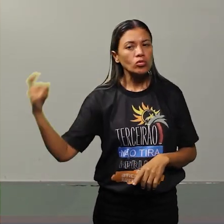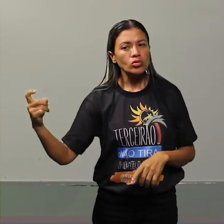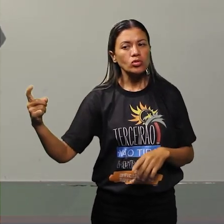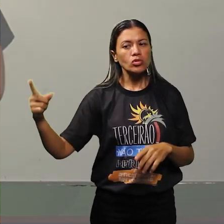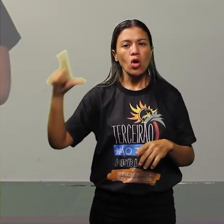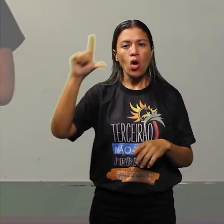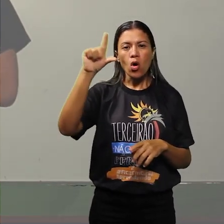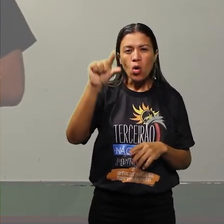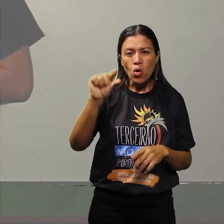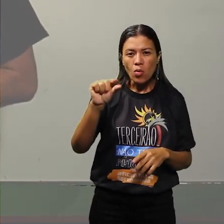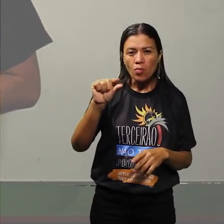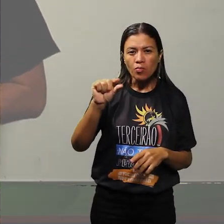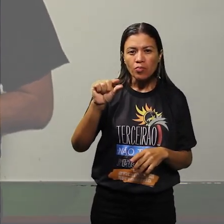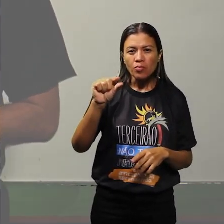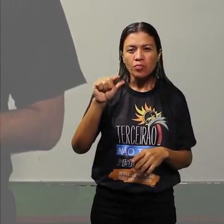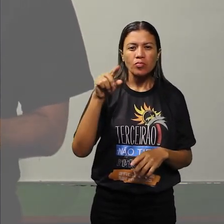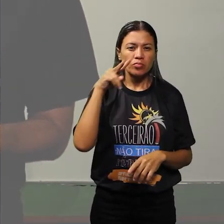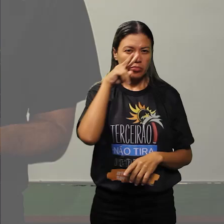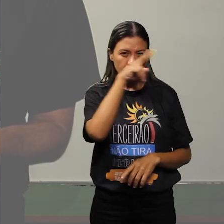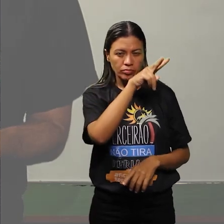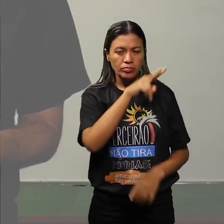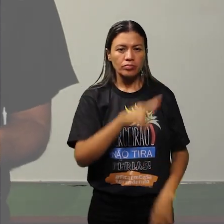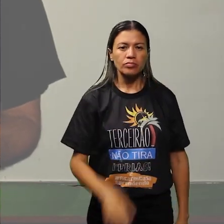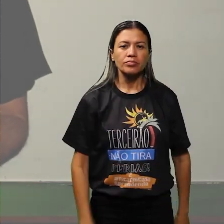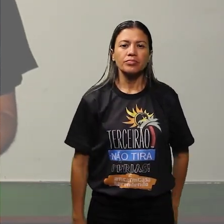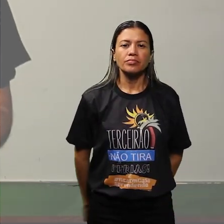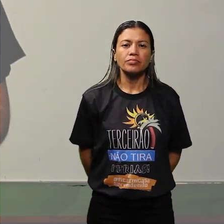menor intensidade. Beleza?